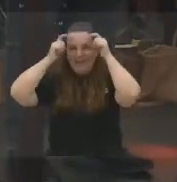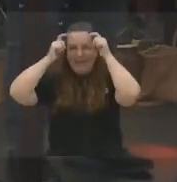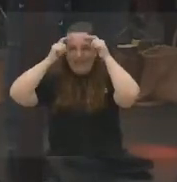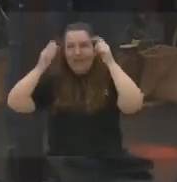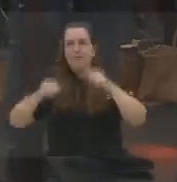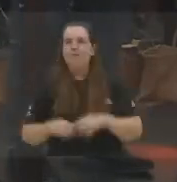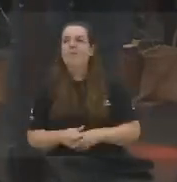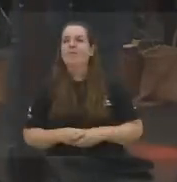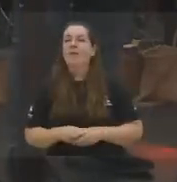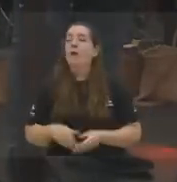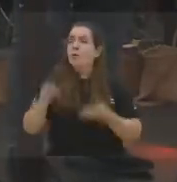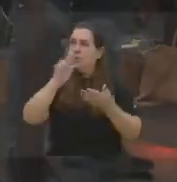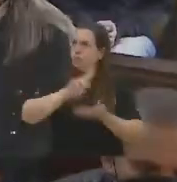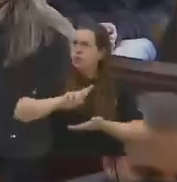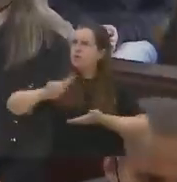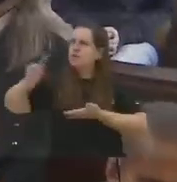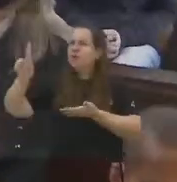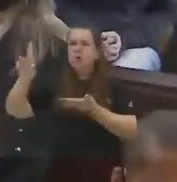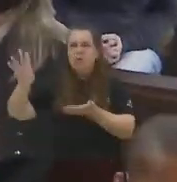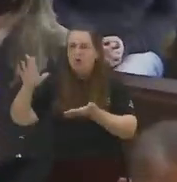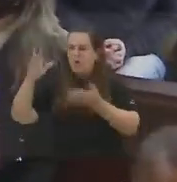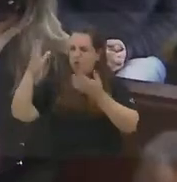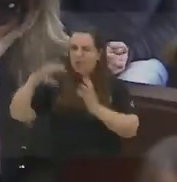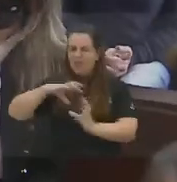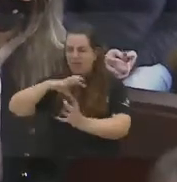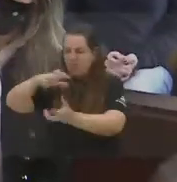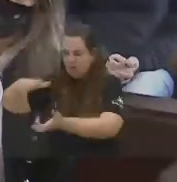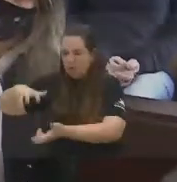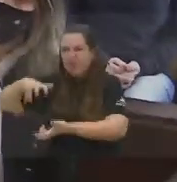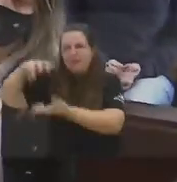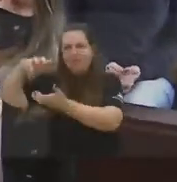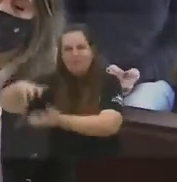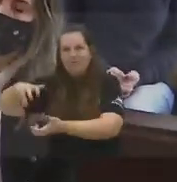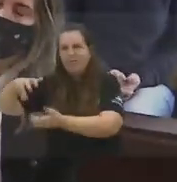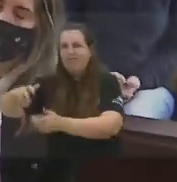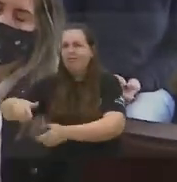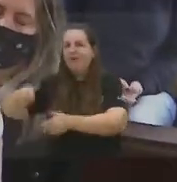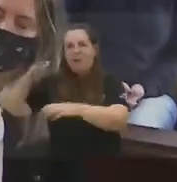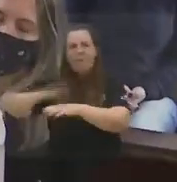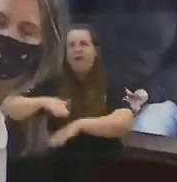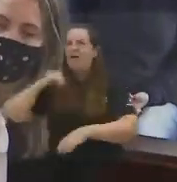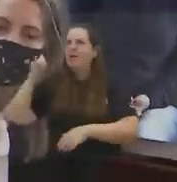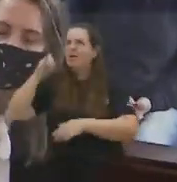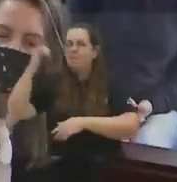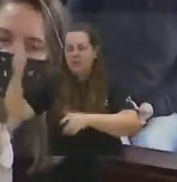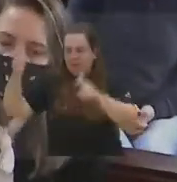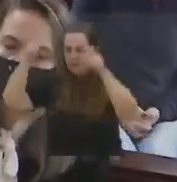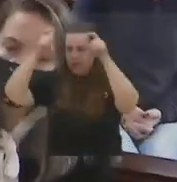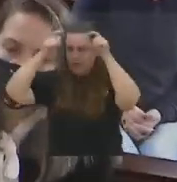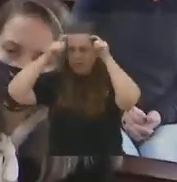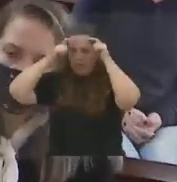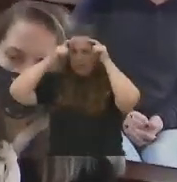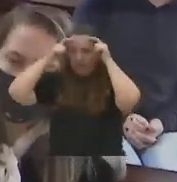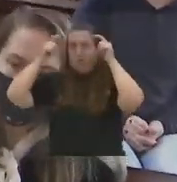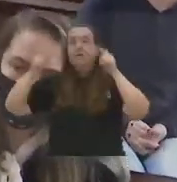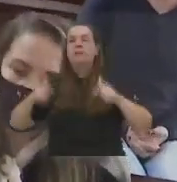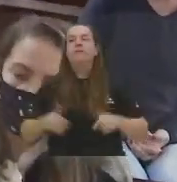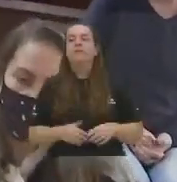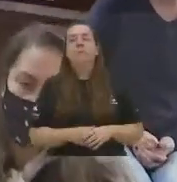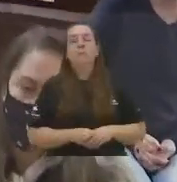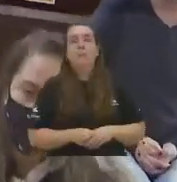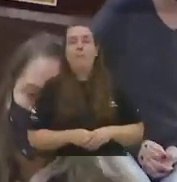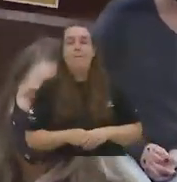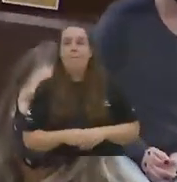terra. O Senhor é o grande Rei de toda